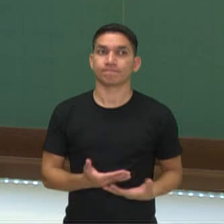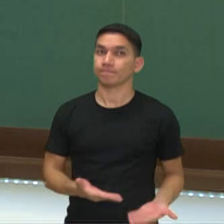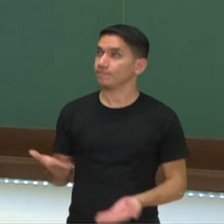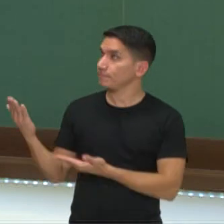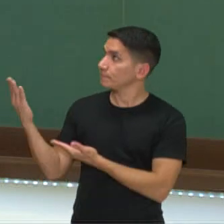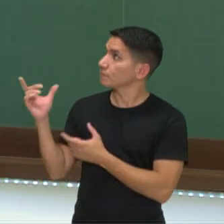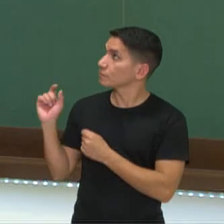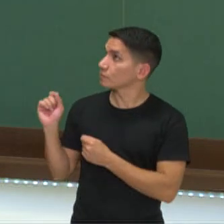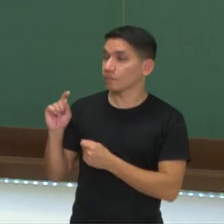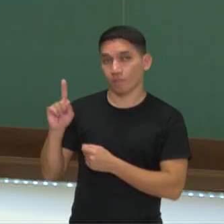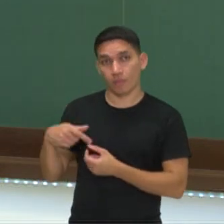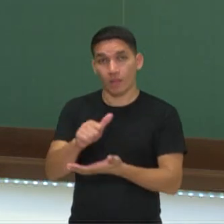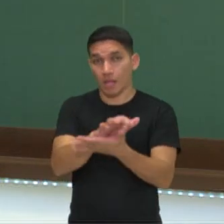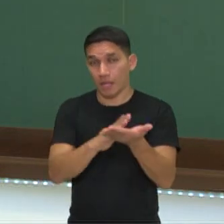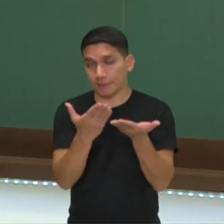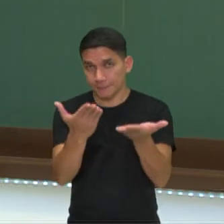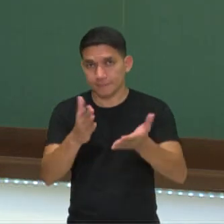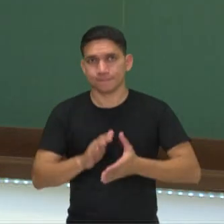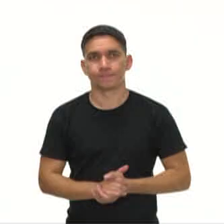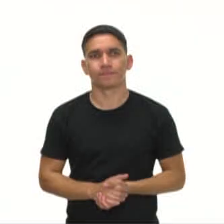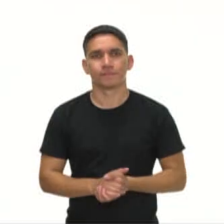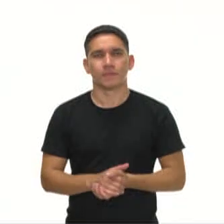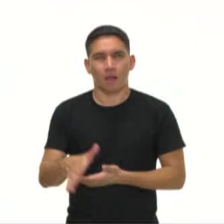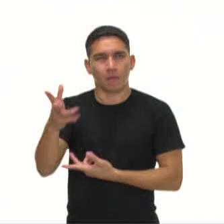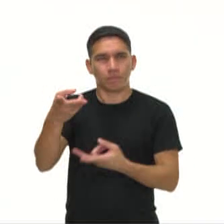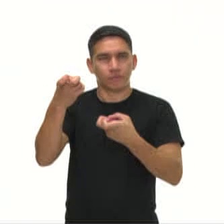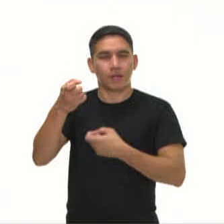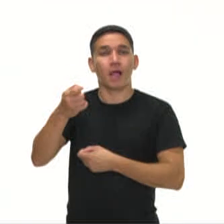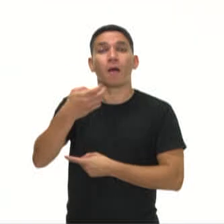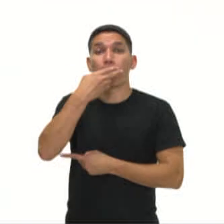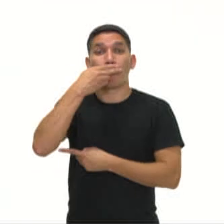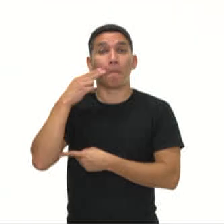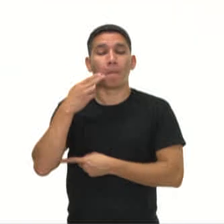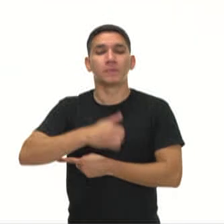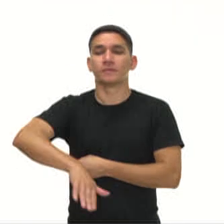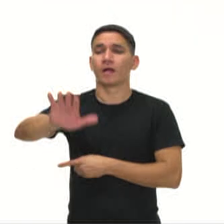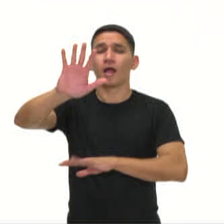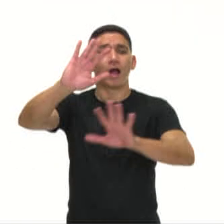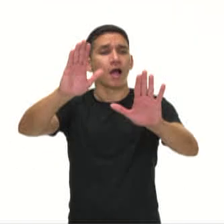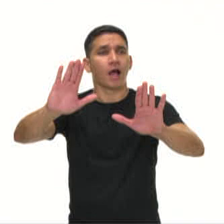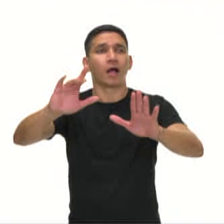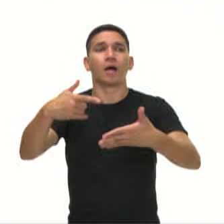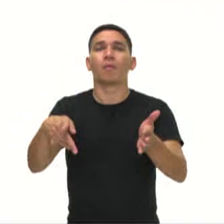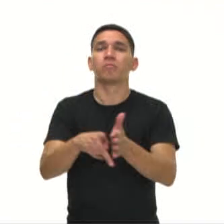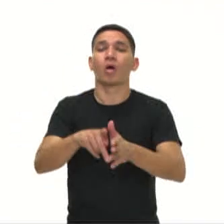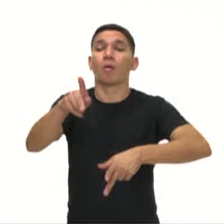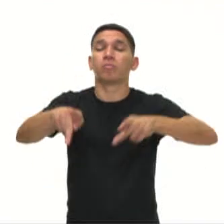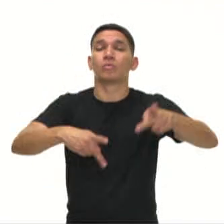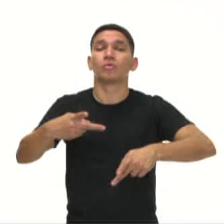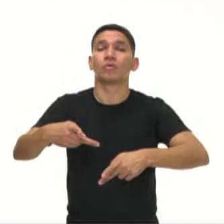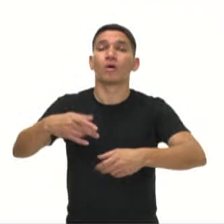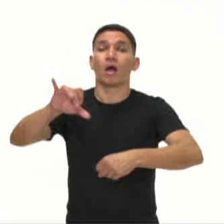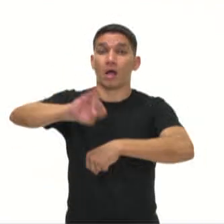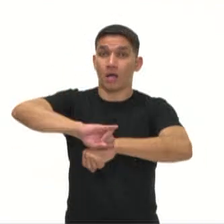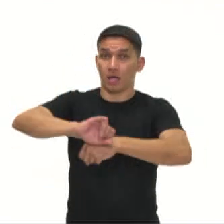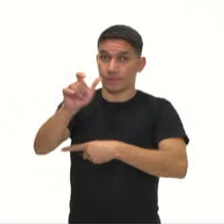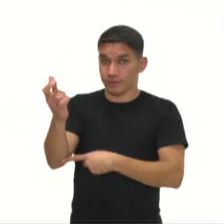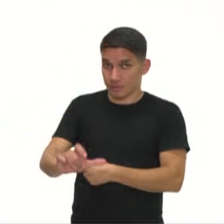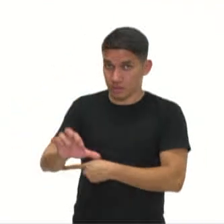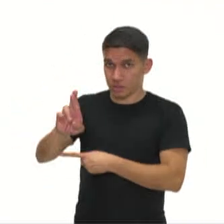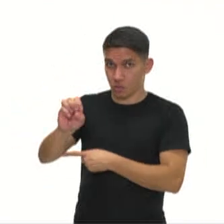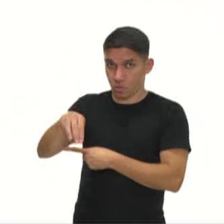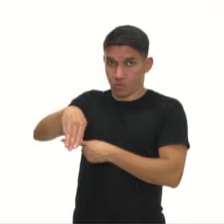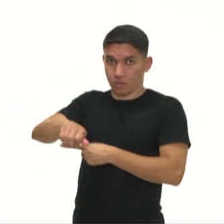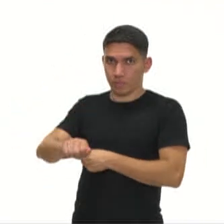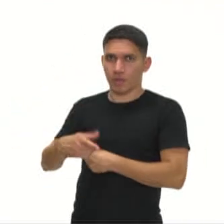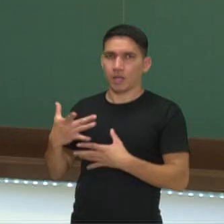Aqui, um exercício para você. Você tem o Mussolini saudando a população de Roma no ano de 1938. Roma, capital da Itália.